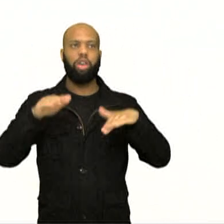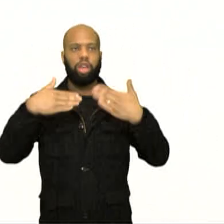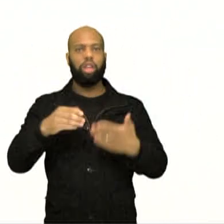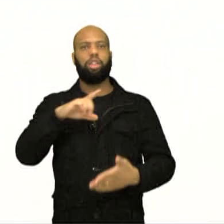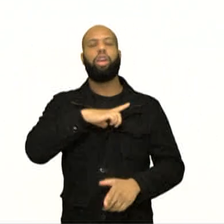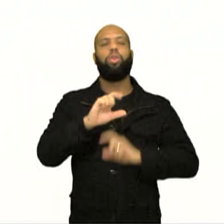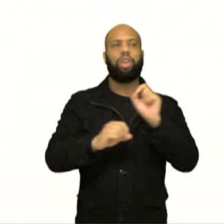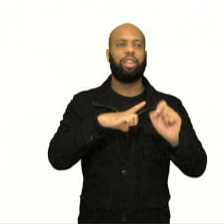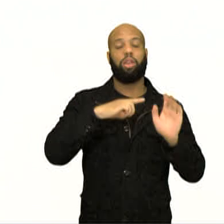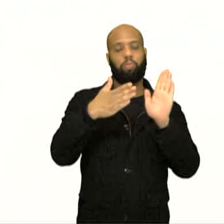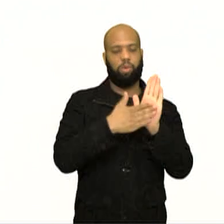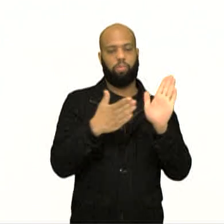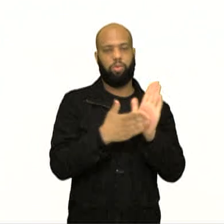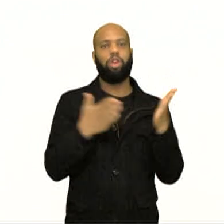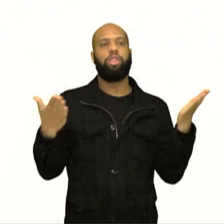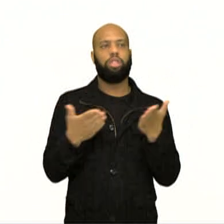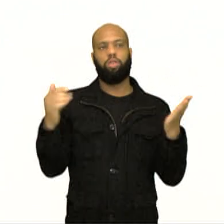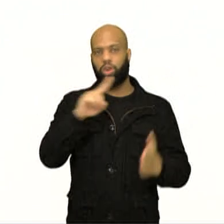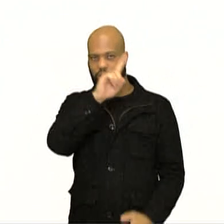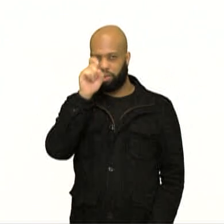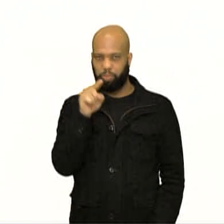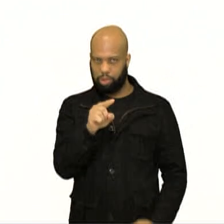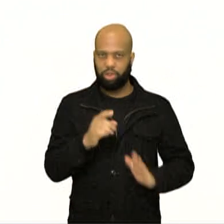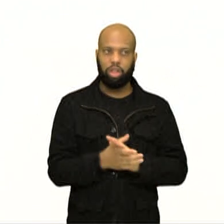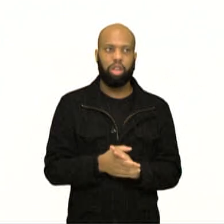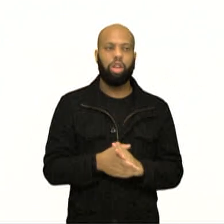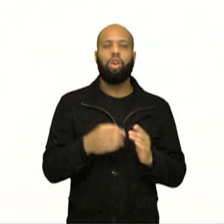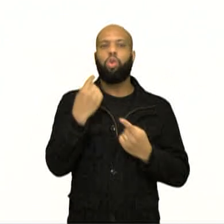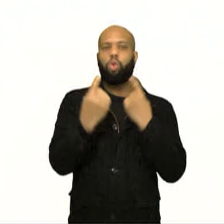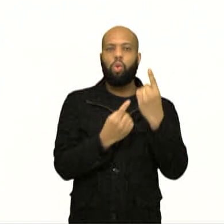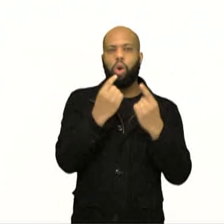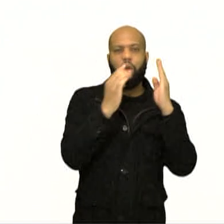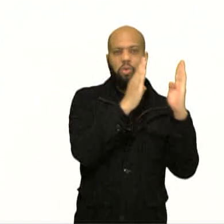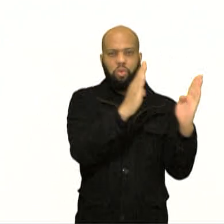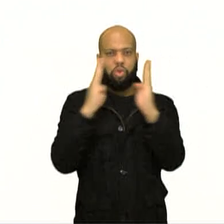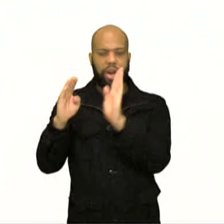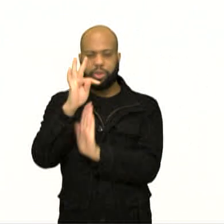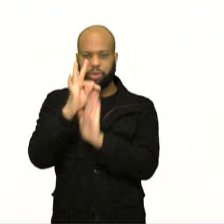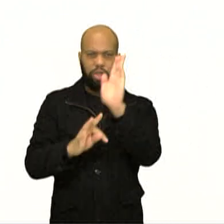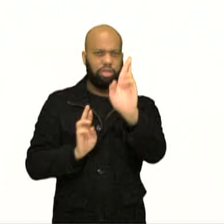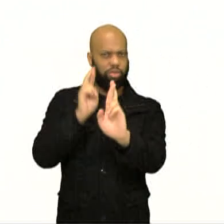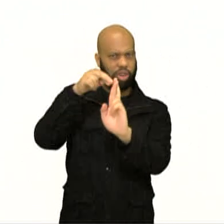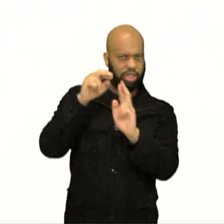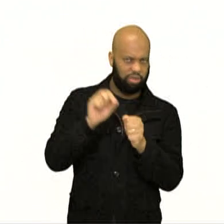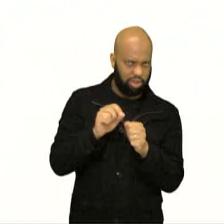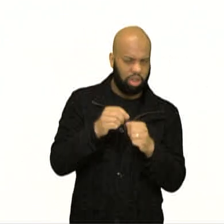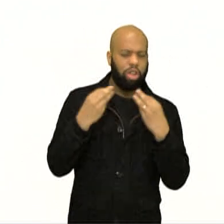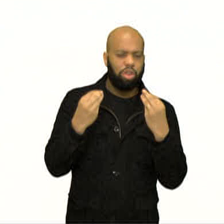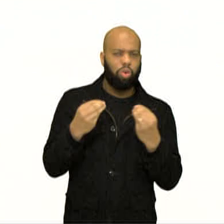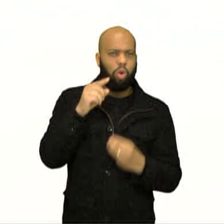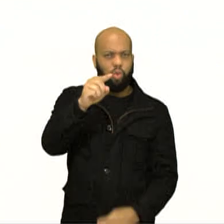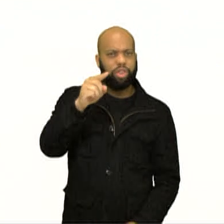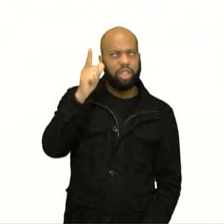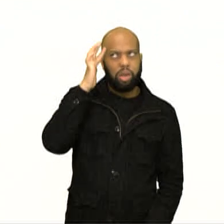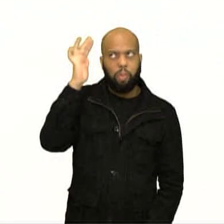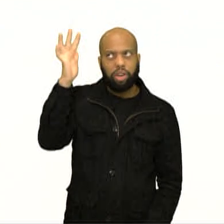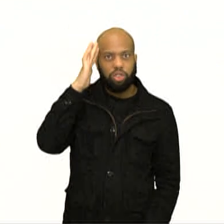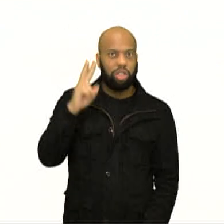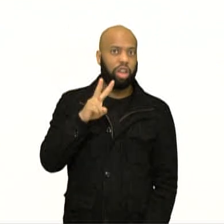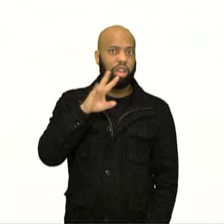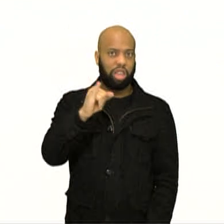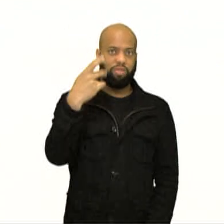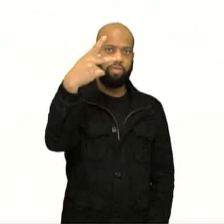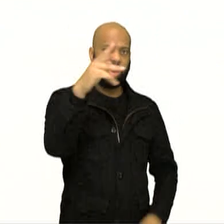nós temos as propostas interrogativas. A qual fase o texto se refere? Como você imagina que será